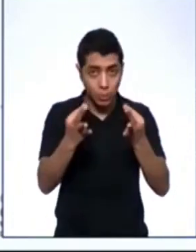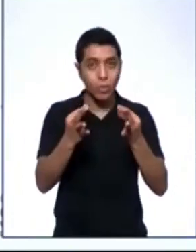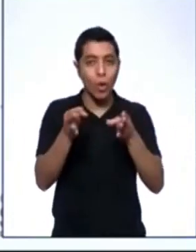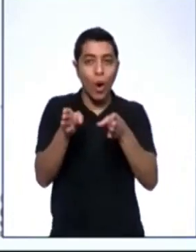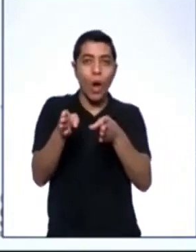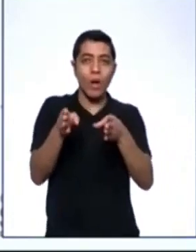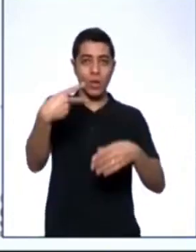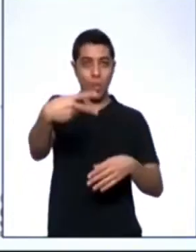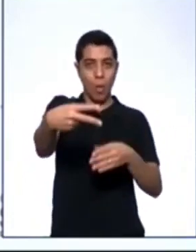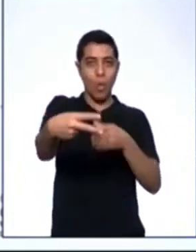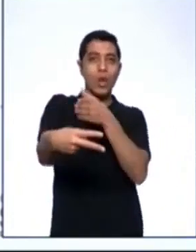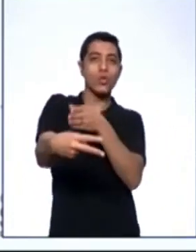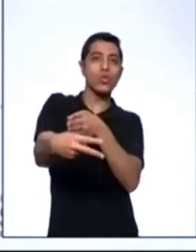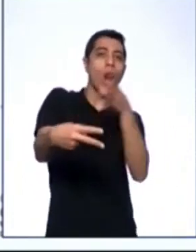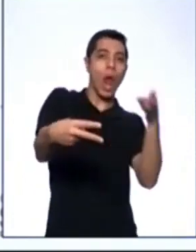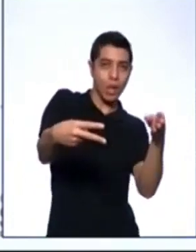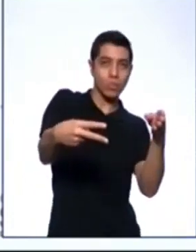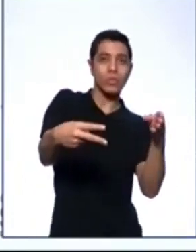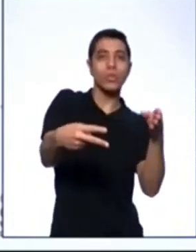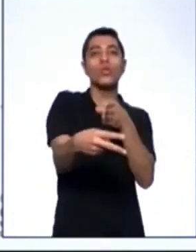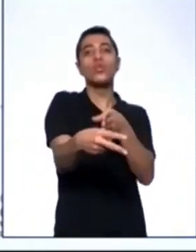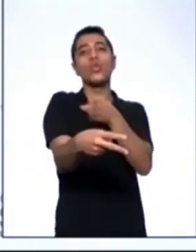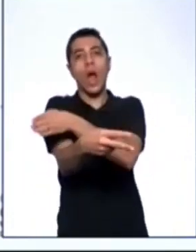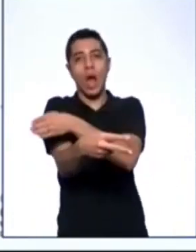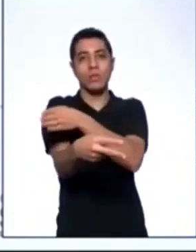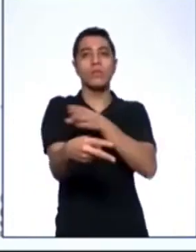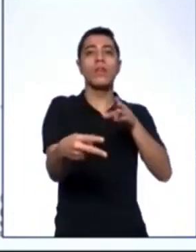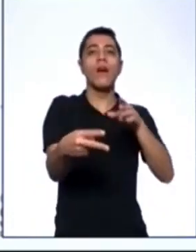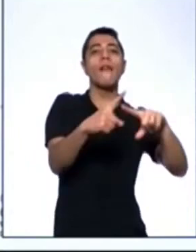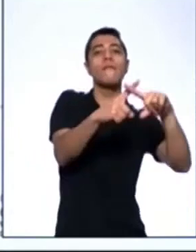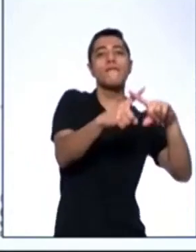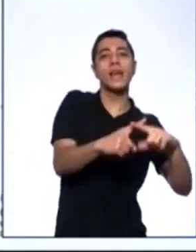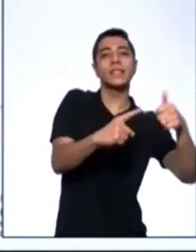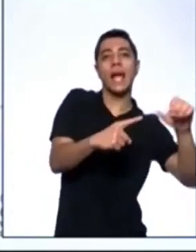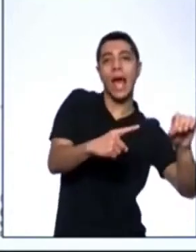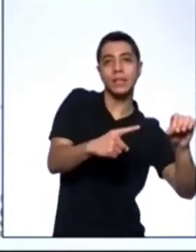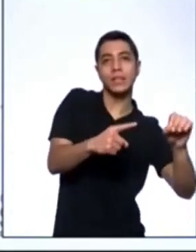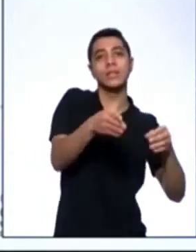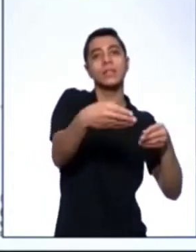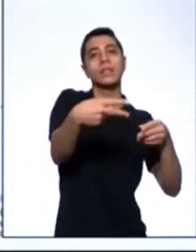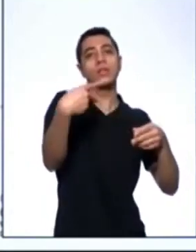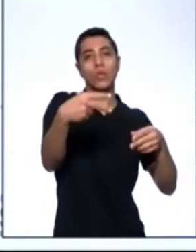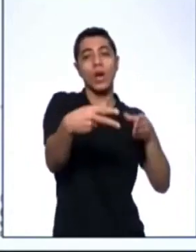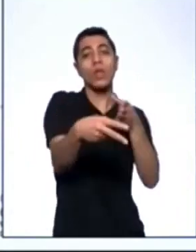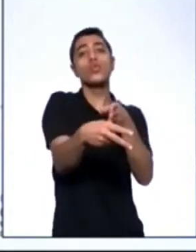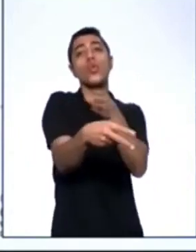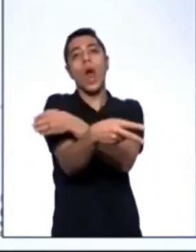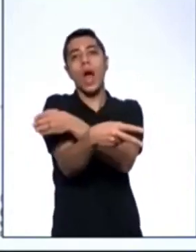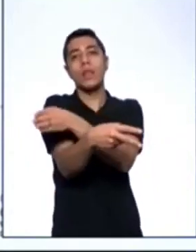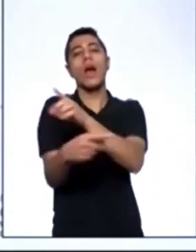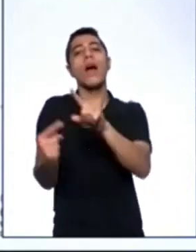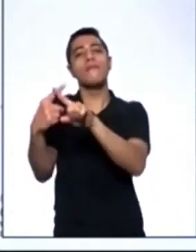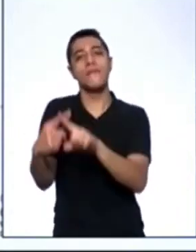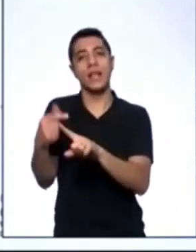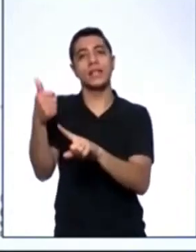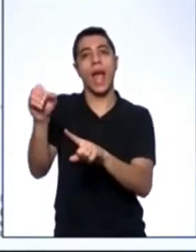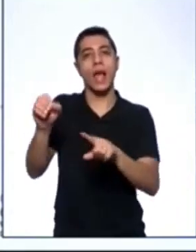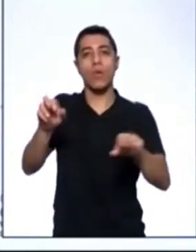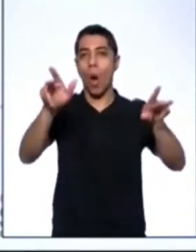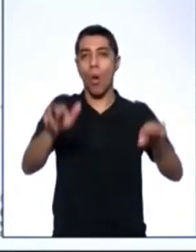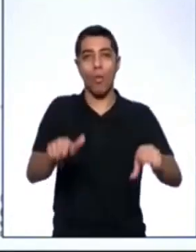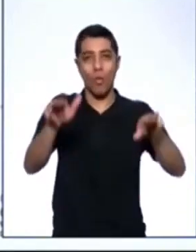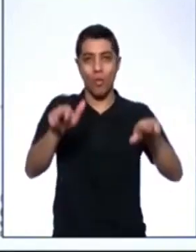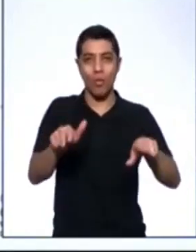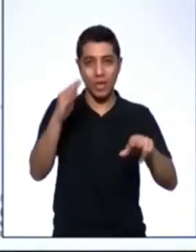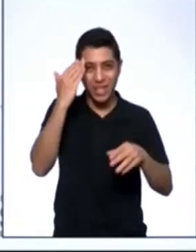tirar, se você não entendeu se você não gostou distributiva não vamos causar agora não entendeu ou